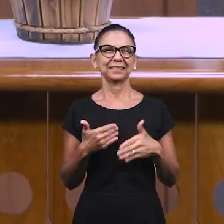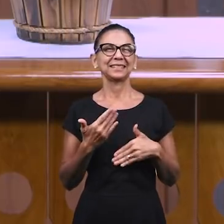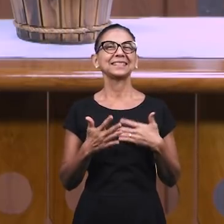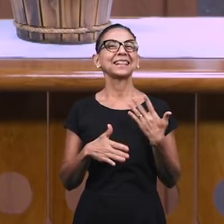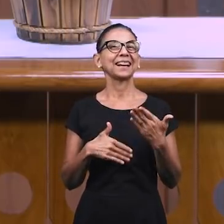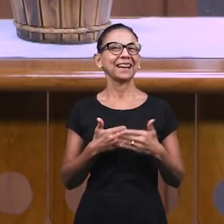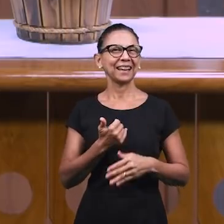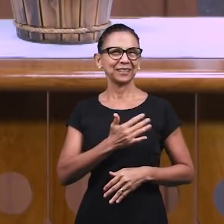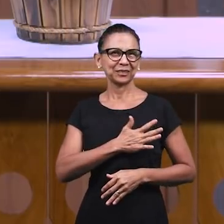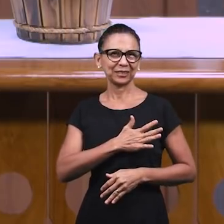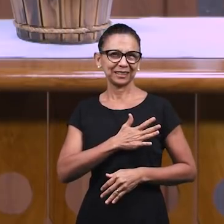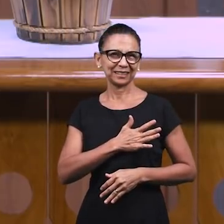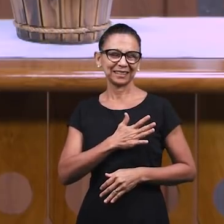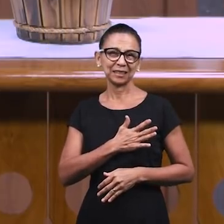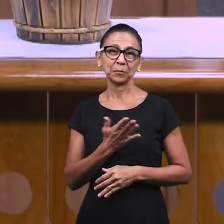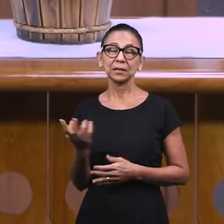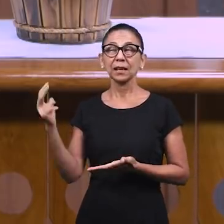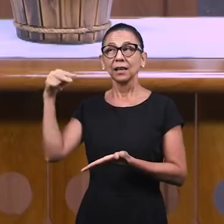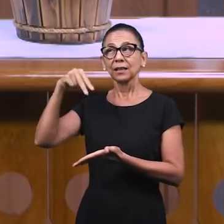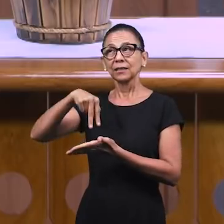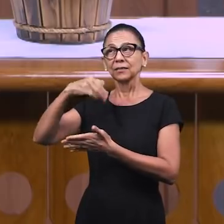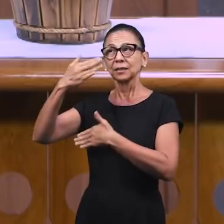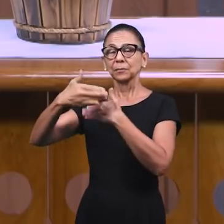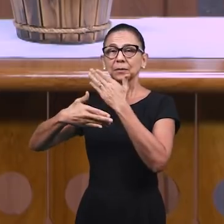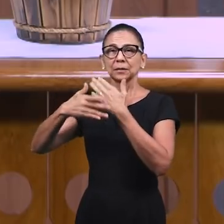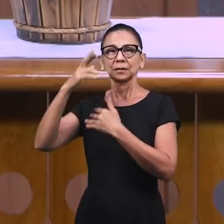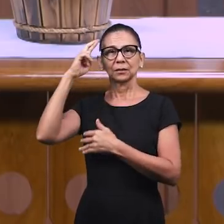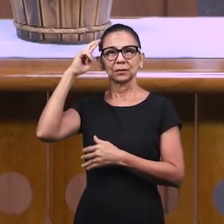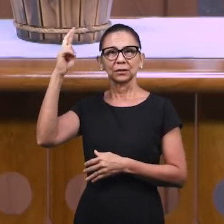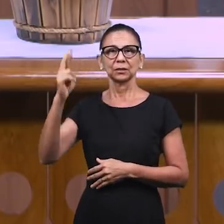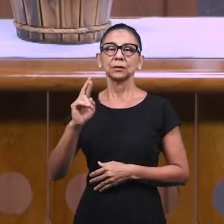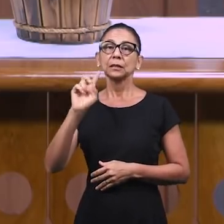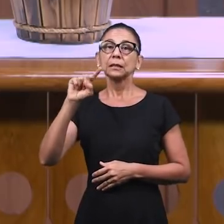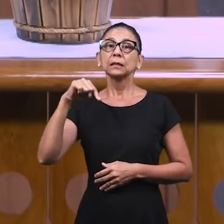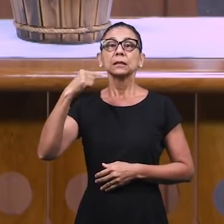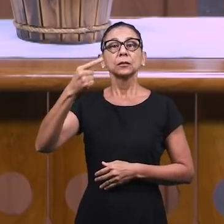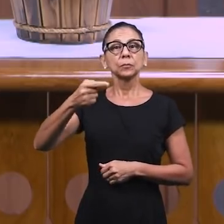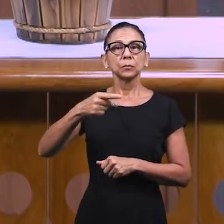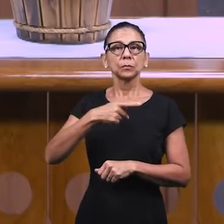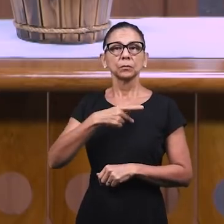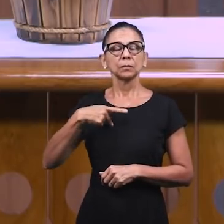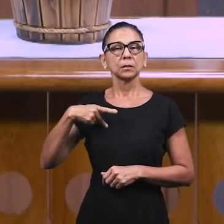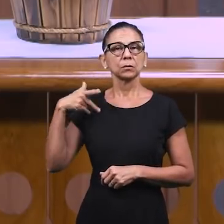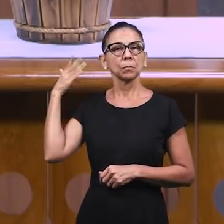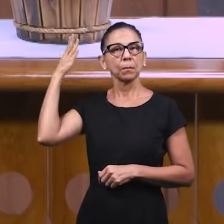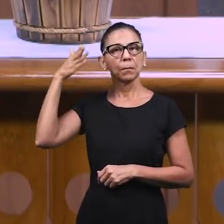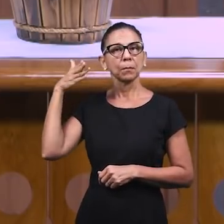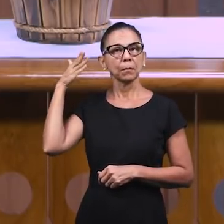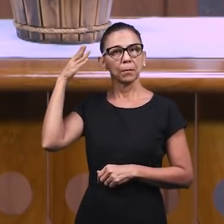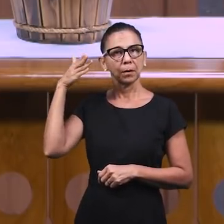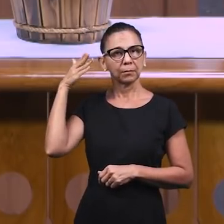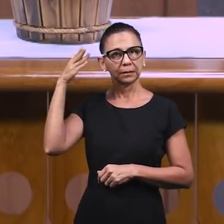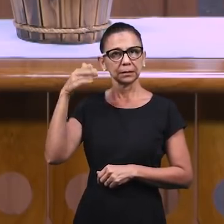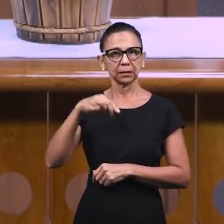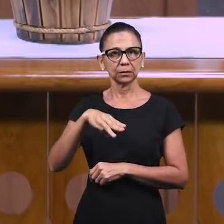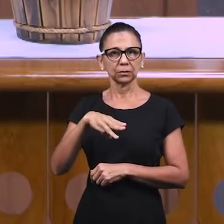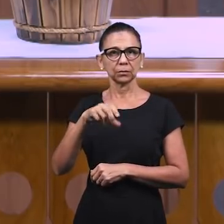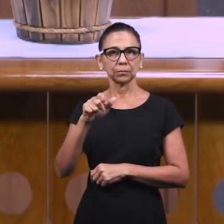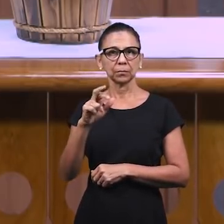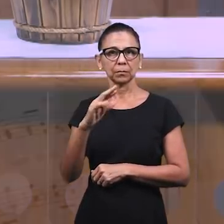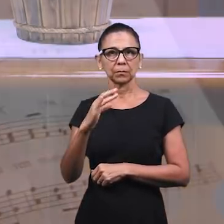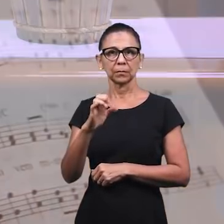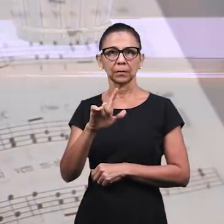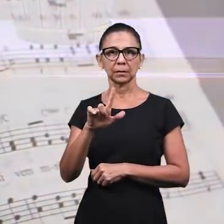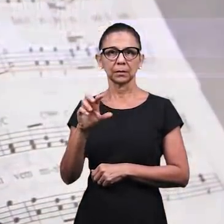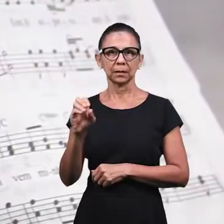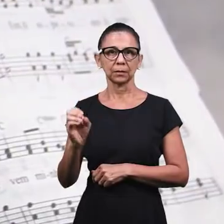coração, com alegria por estarmos vivendo esse momento. E na sequência, o pastor Marcelo Ferreira trará uma palavra para todos os